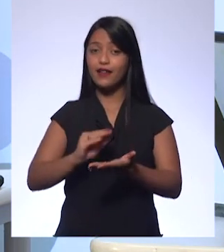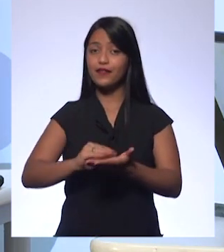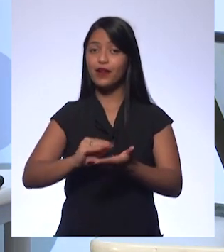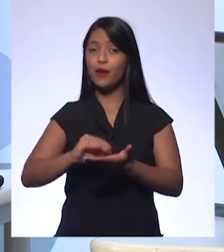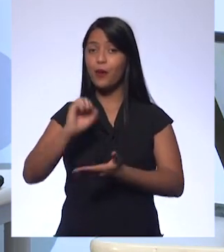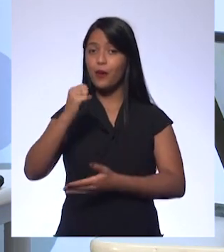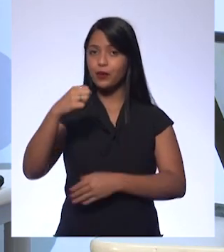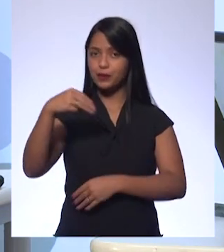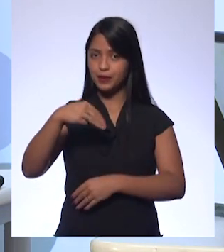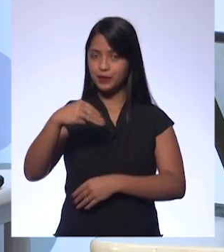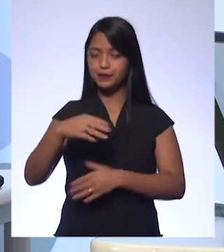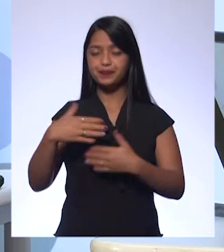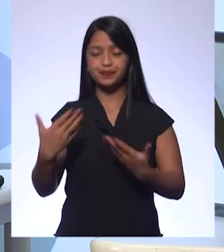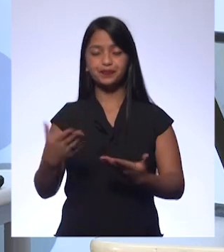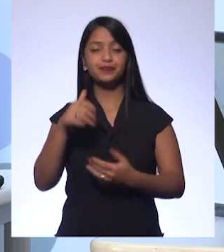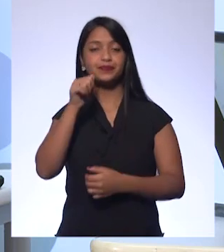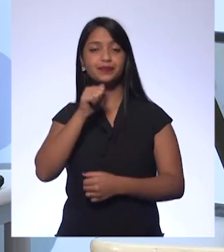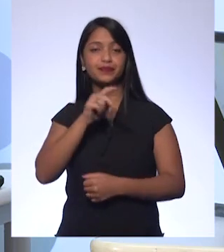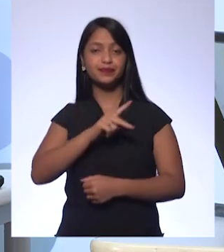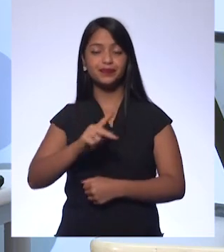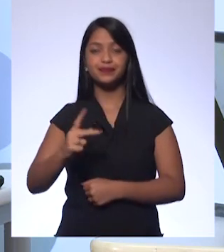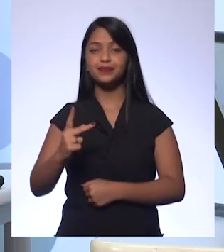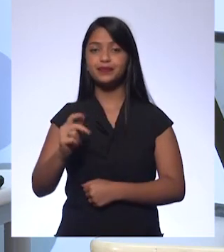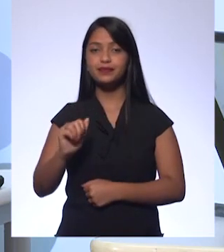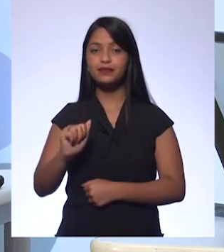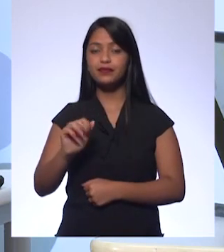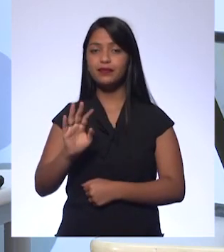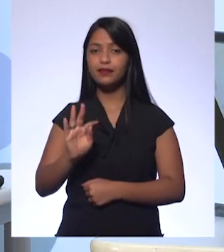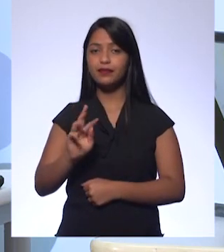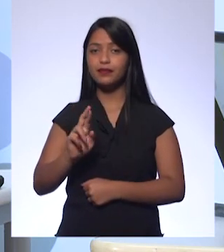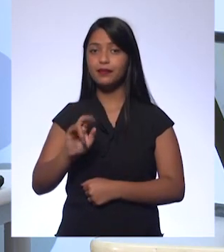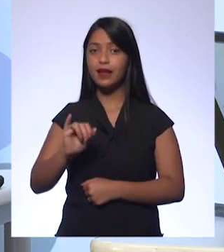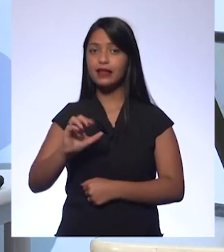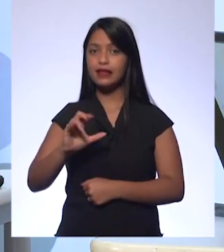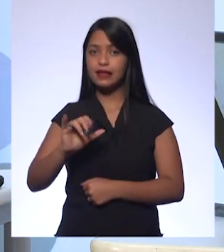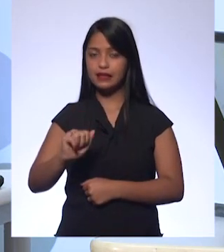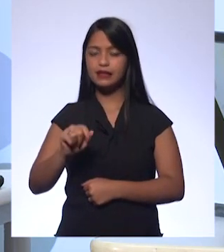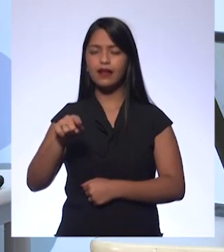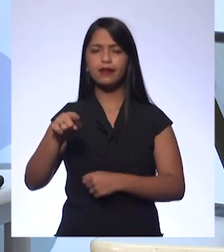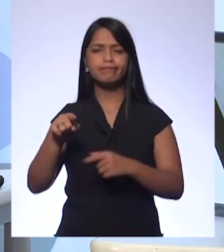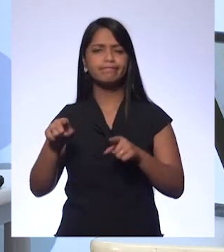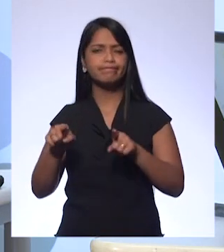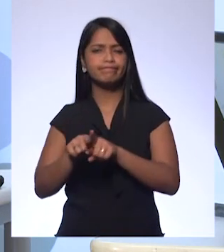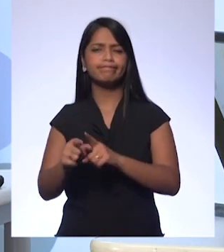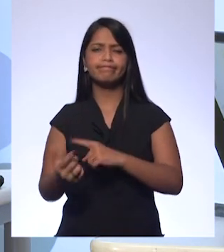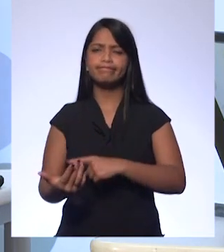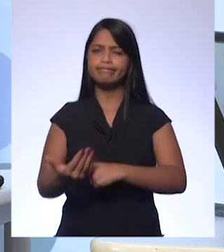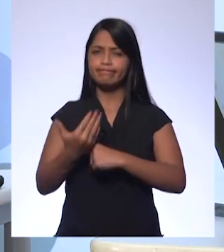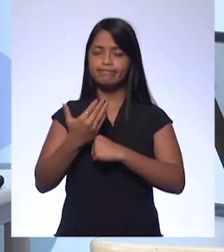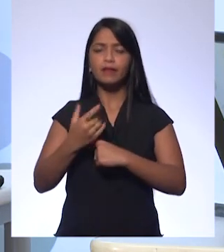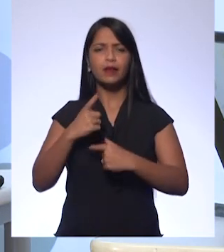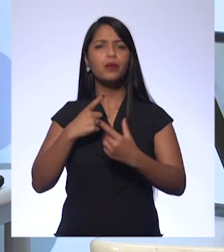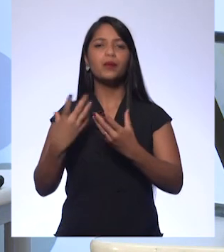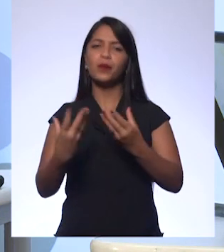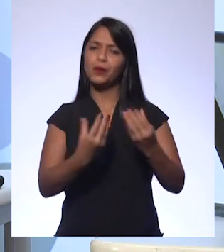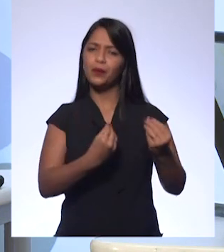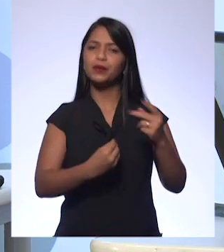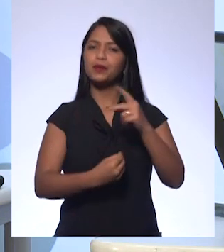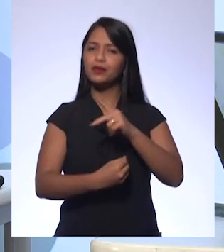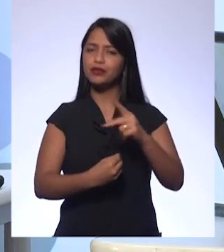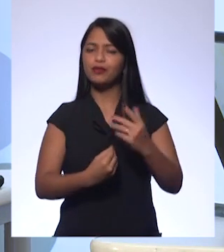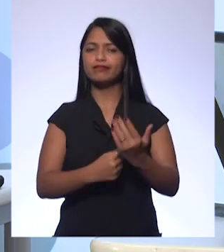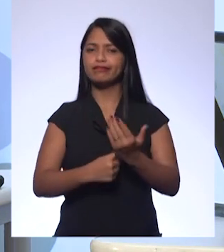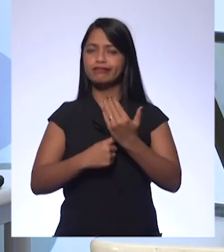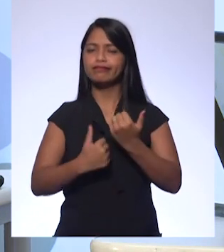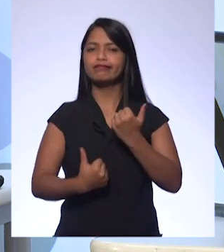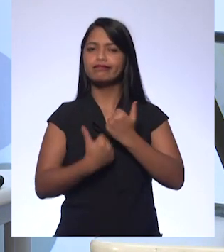Patrícia, que é uma parceiraça nossa, na verdade, nós temos muitos professores parceiros que postam atividade, que mandam atividade. E, gente, eu